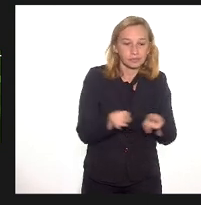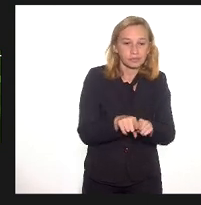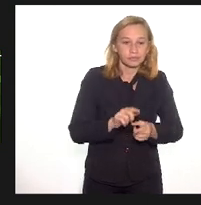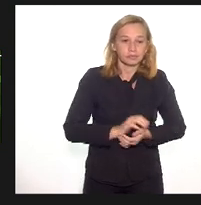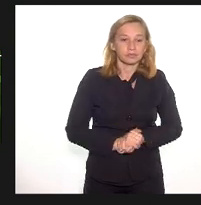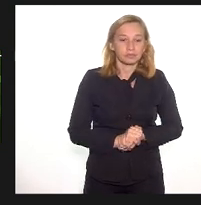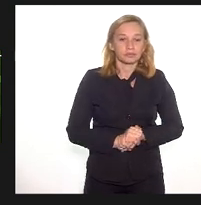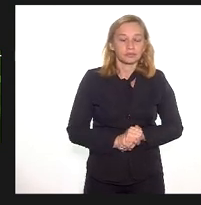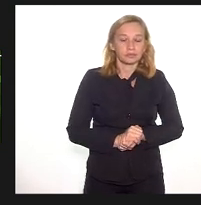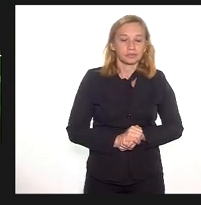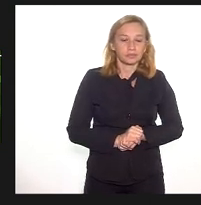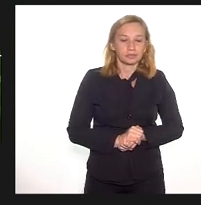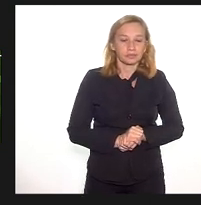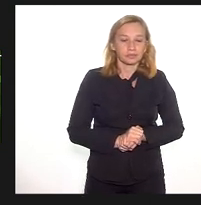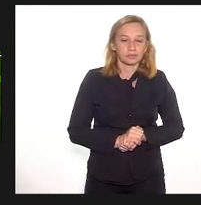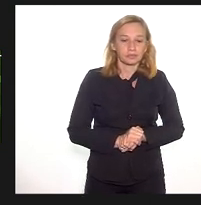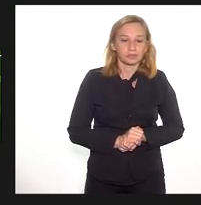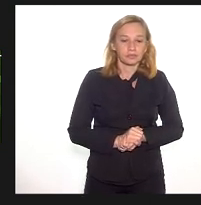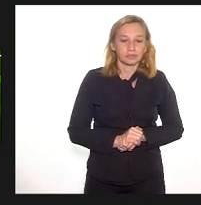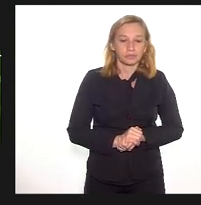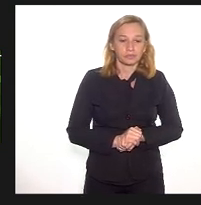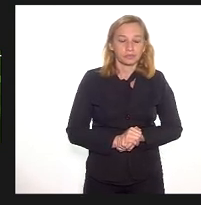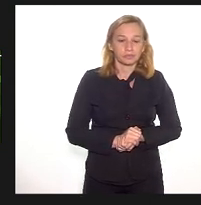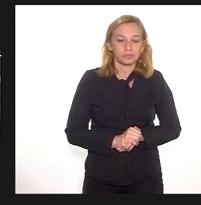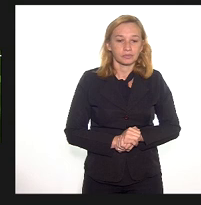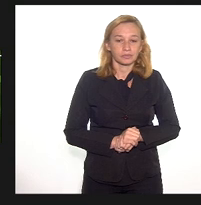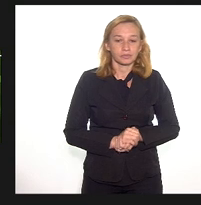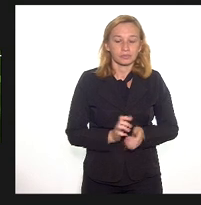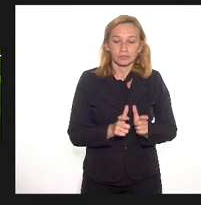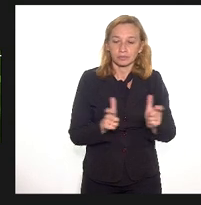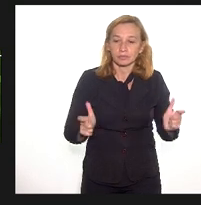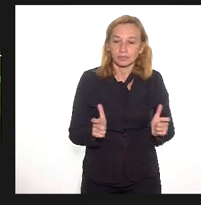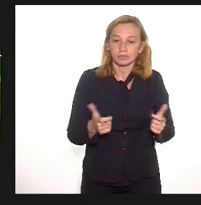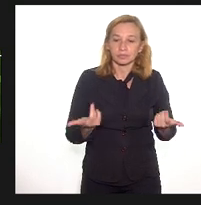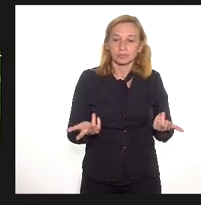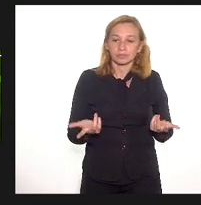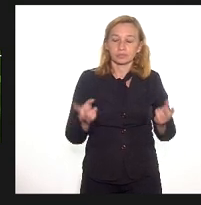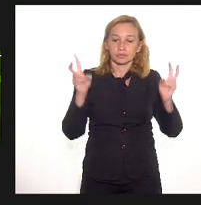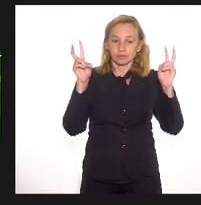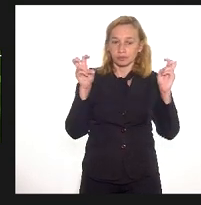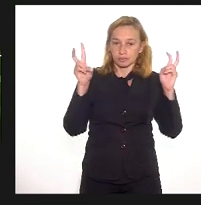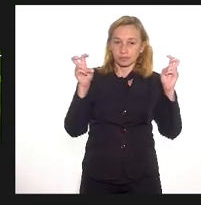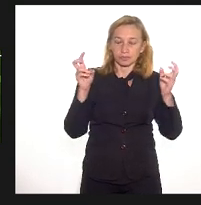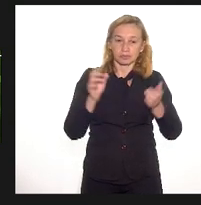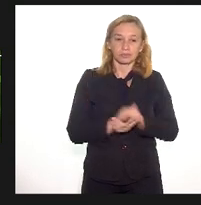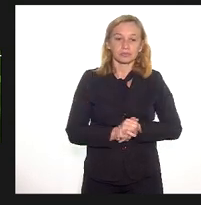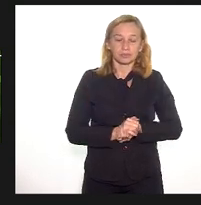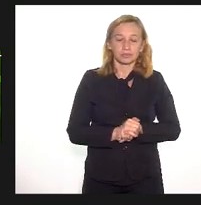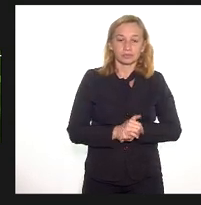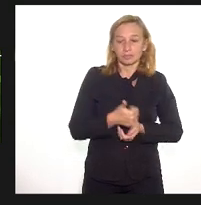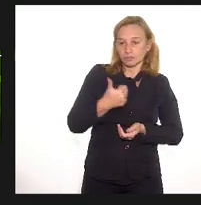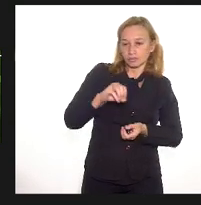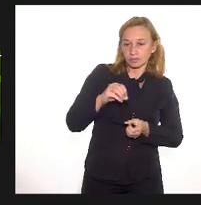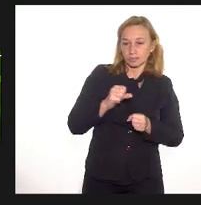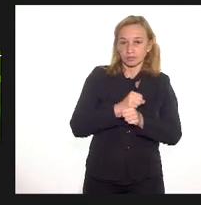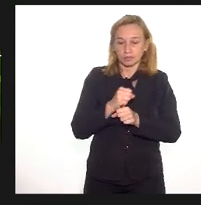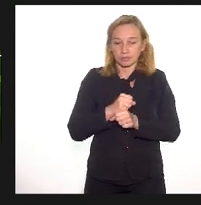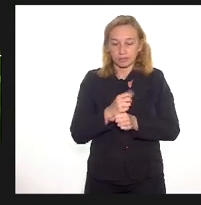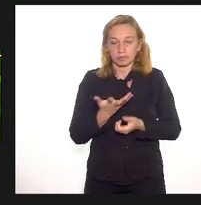entanto, não tivemos grandes ações, né, no curso aí de 10 anos,